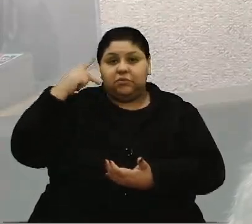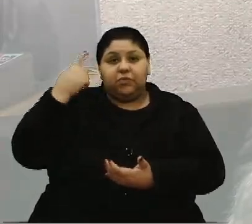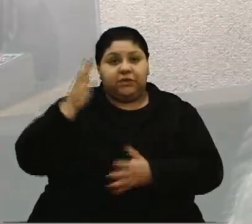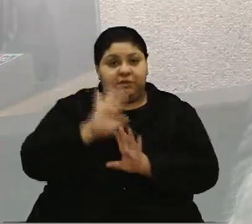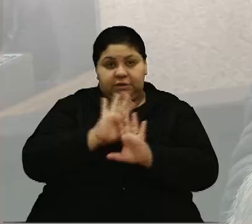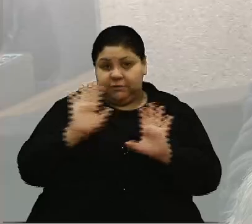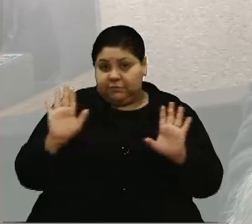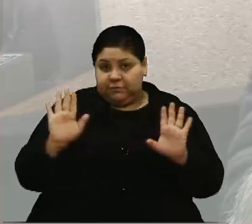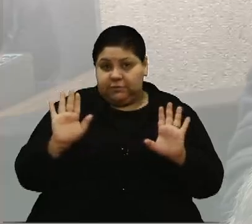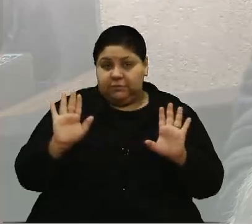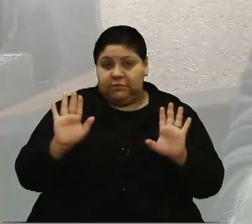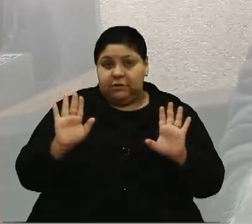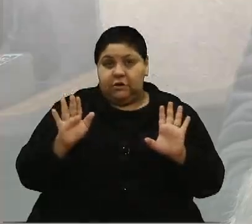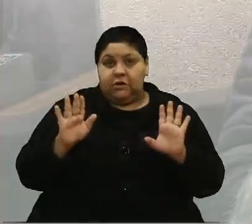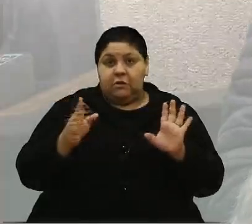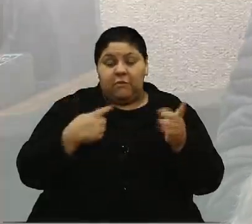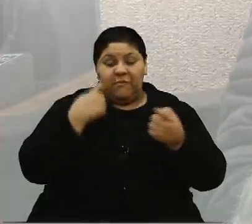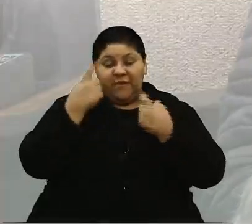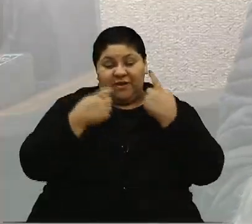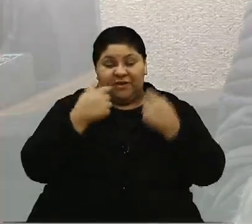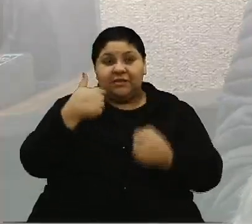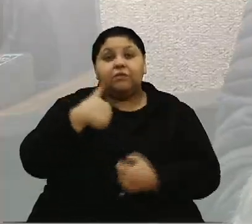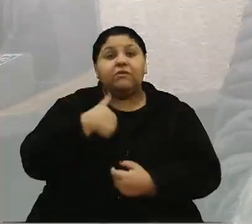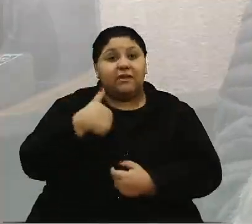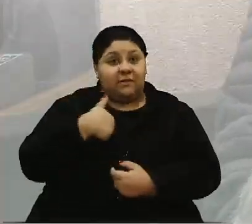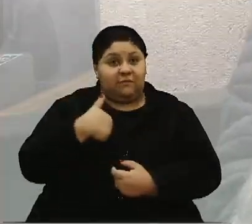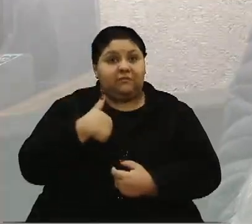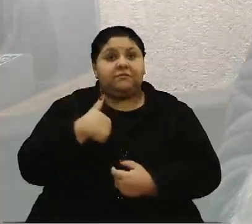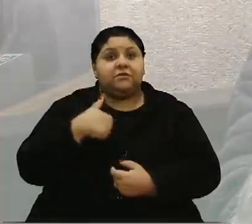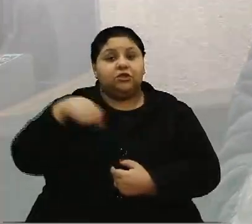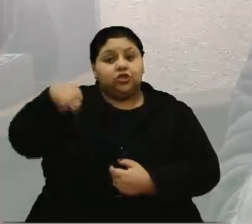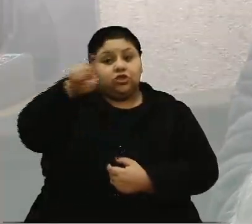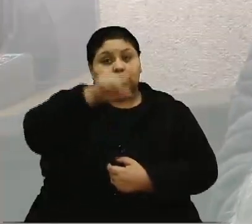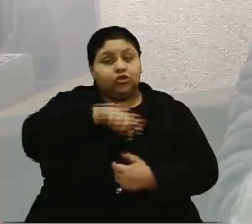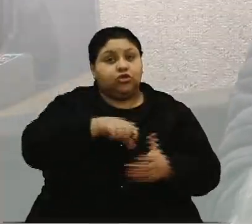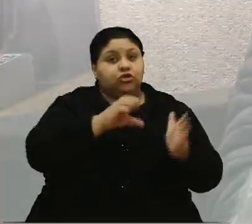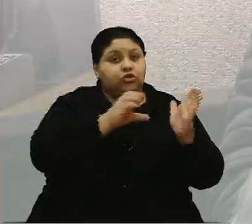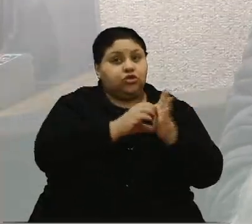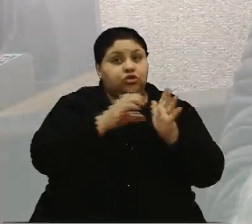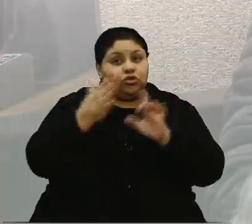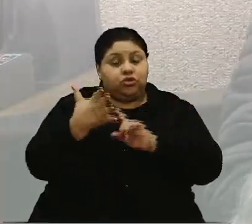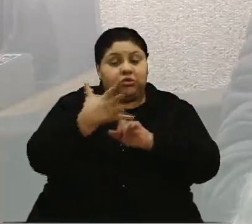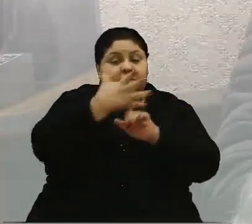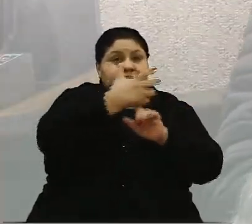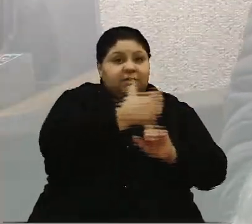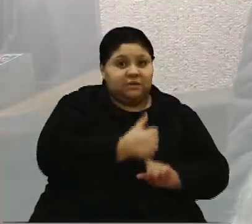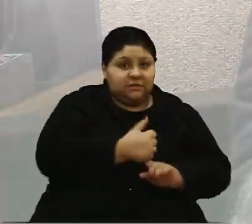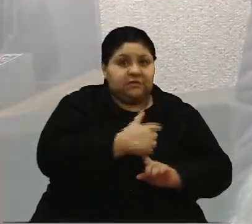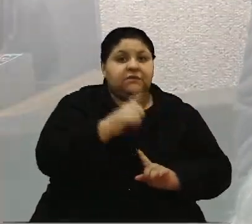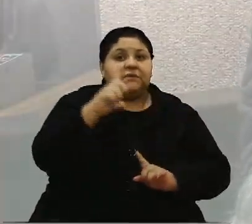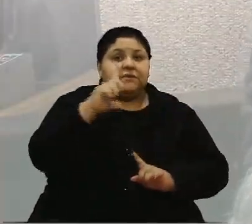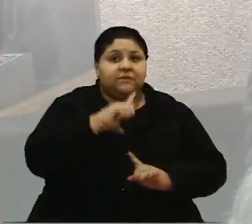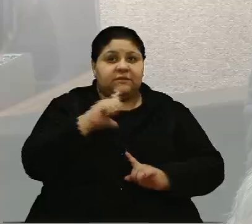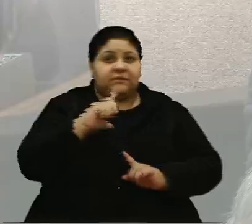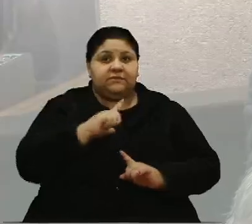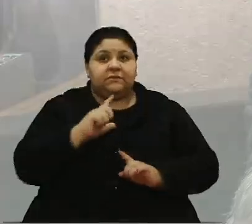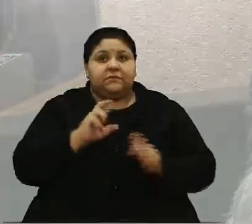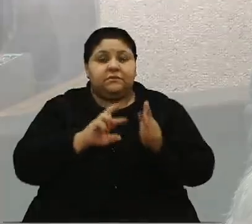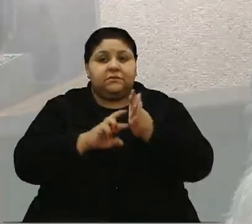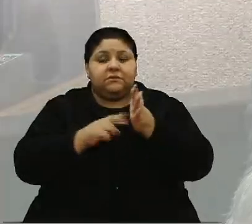politicagem, é uma preocupação que eu tenho, que nós do Partido Republicano temos no que se